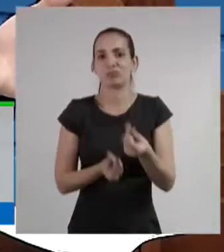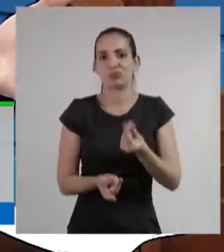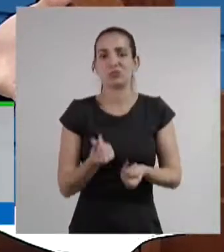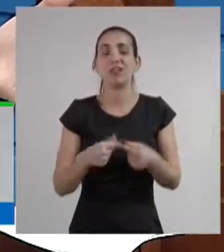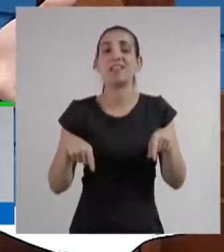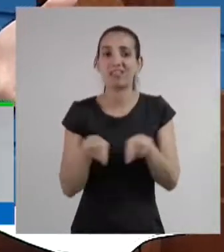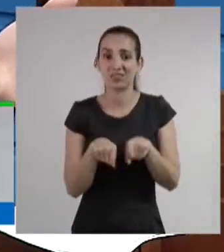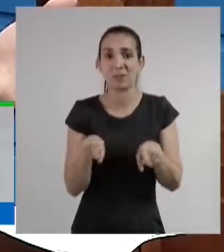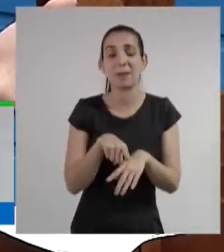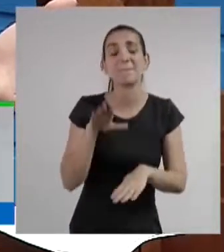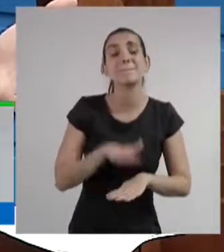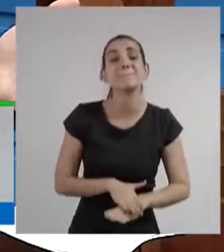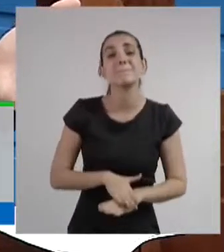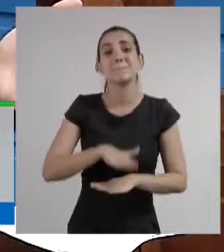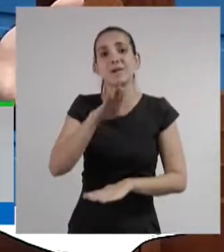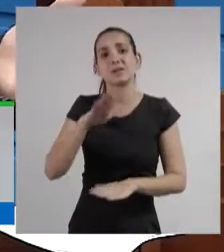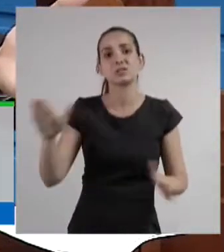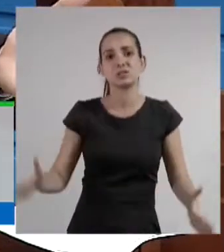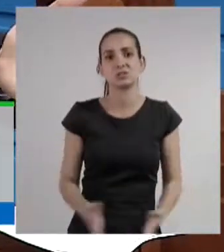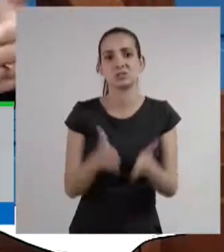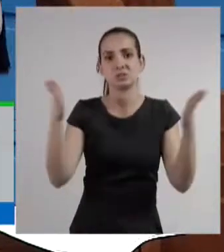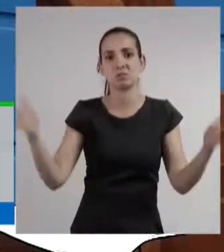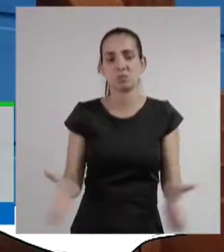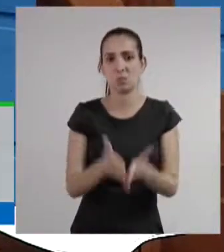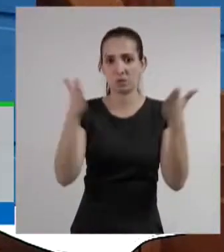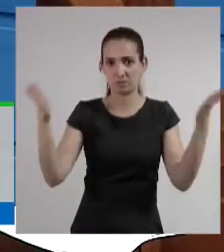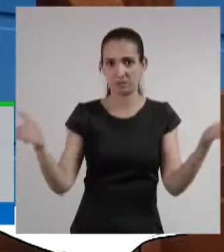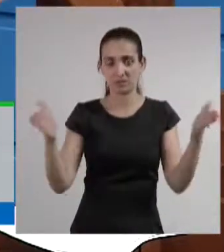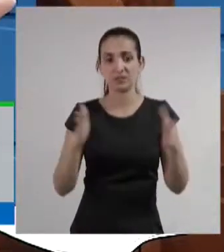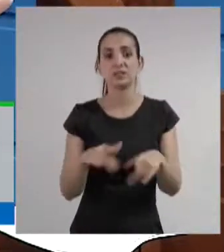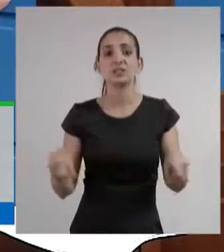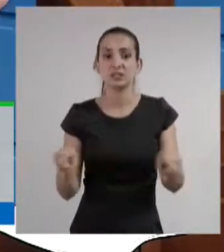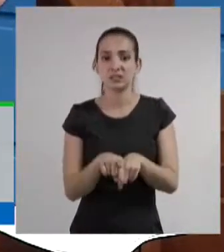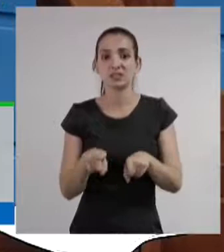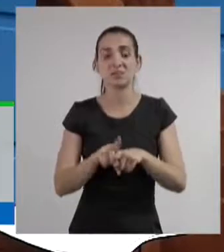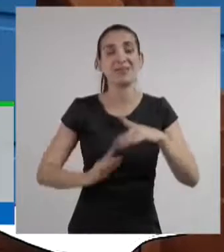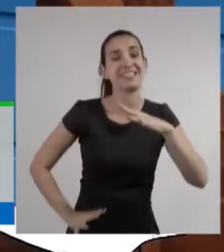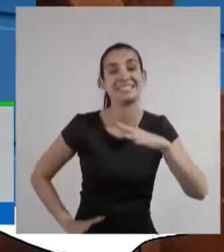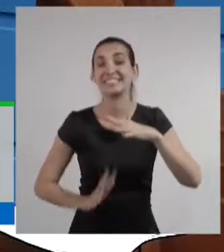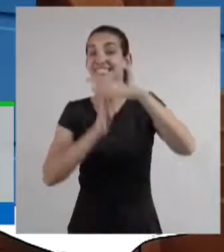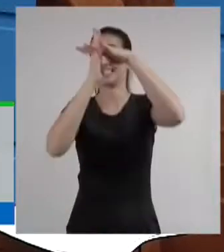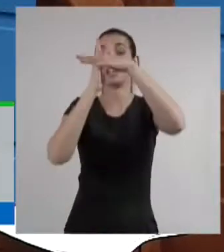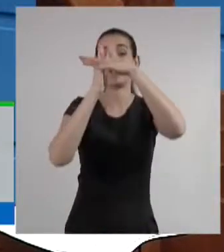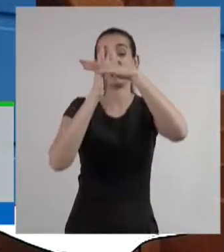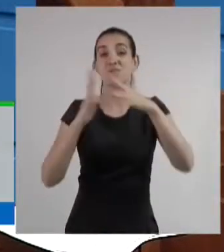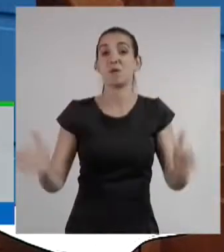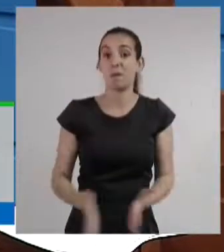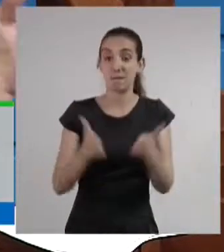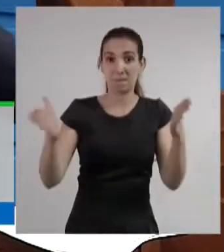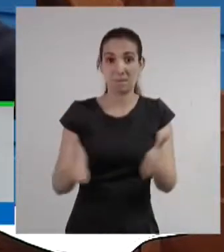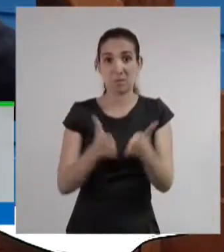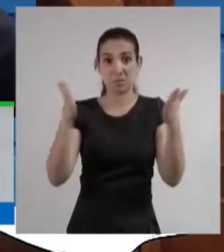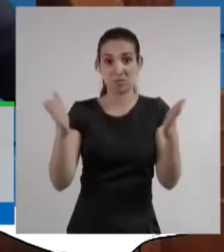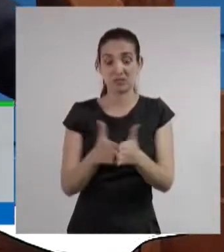crescimento do nível de pobreza, crescimento da extrema pobreza, aumento do número de desempregados